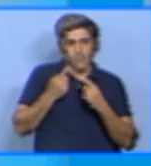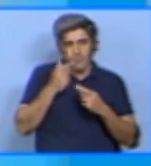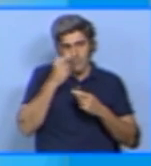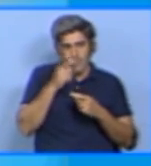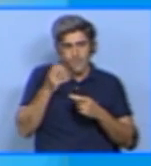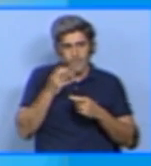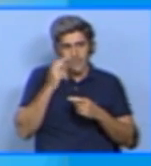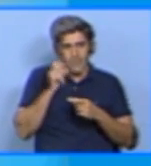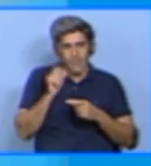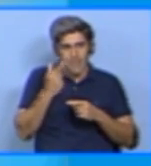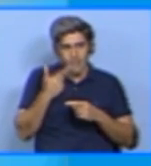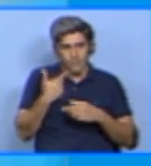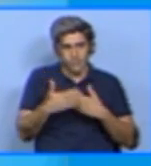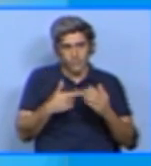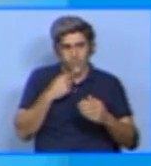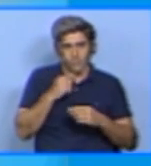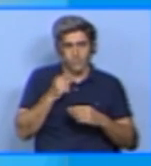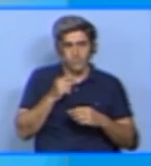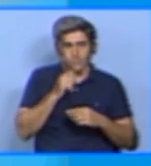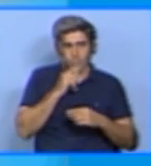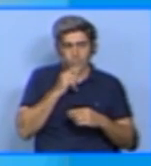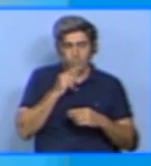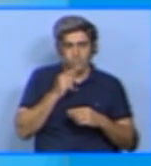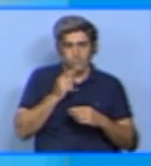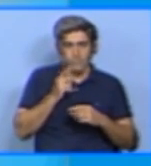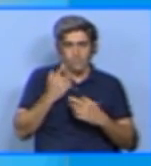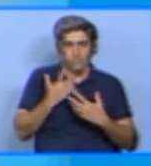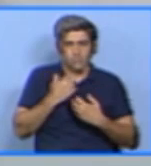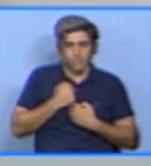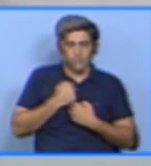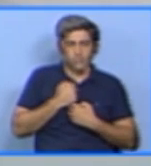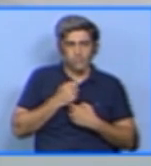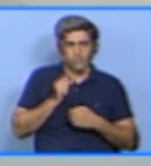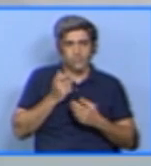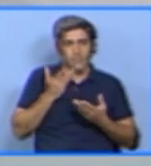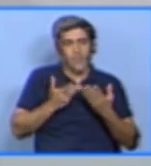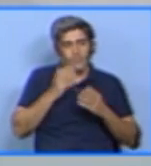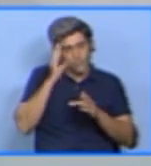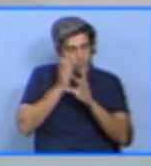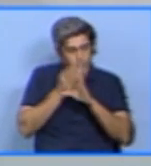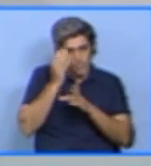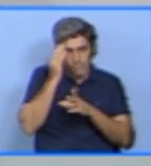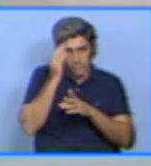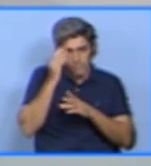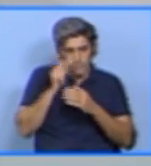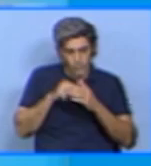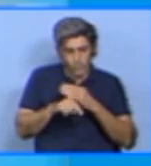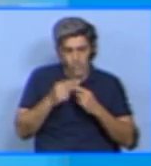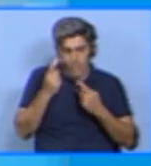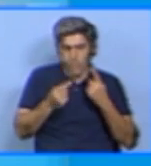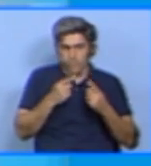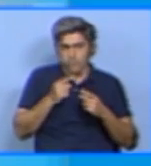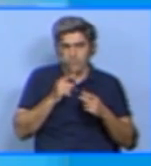vezes pusemos rapidamente o nome de uma possessão, o que normalmente são desequilíbrios psicológicos mais ou menos profundos, às vezes